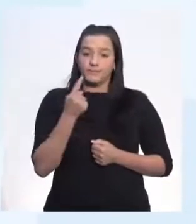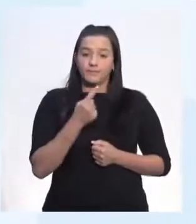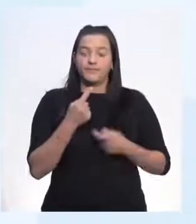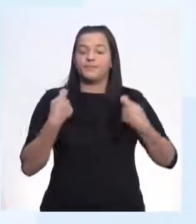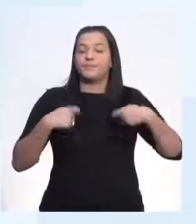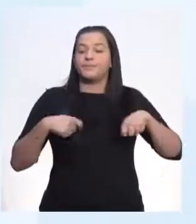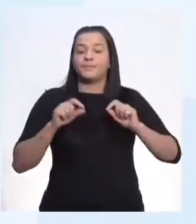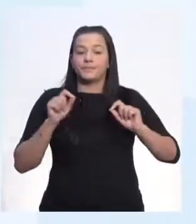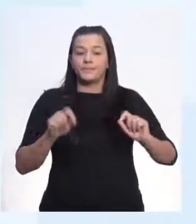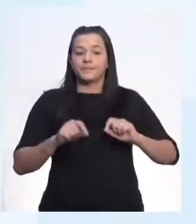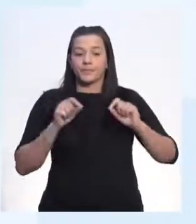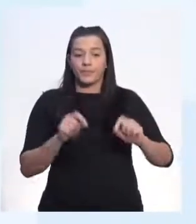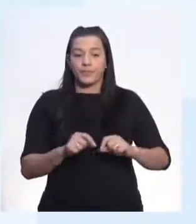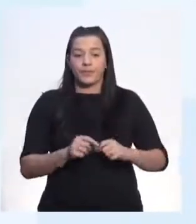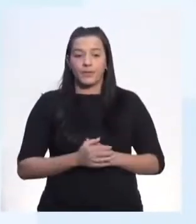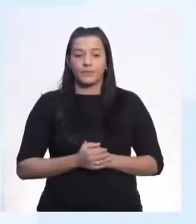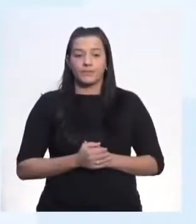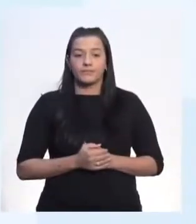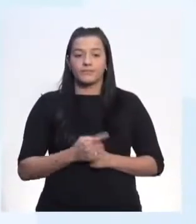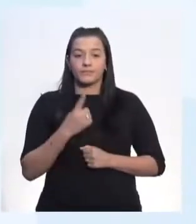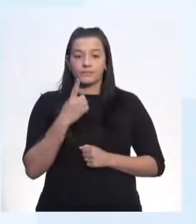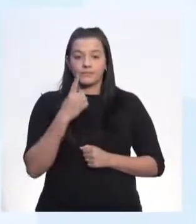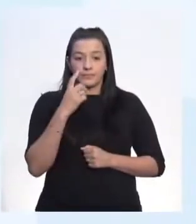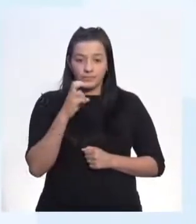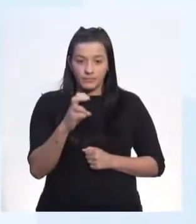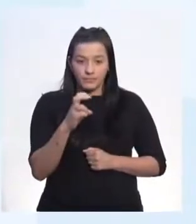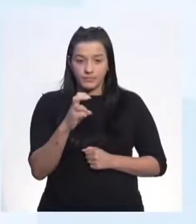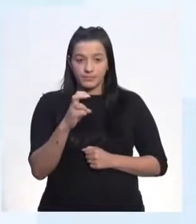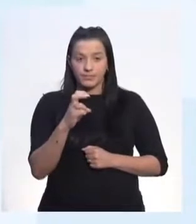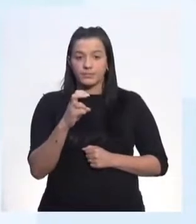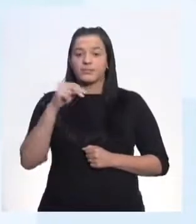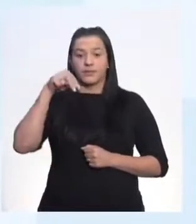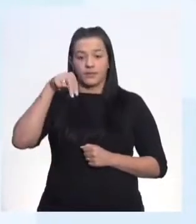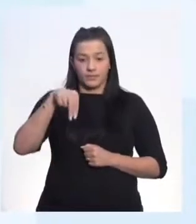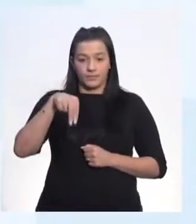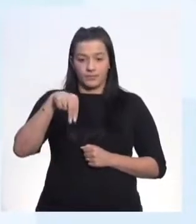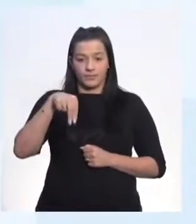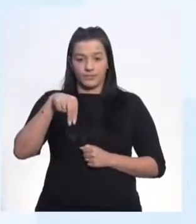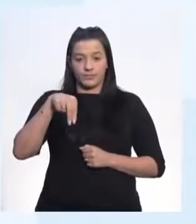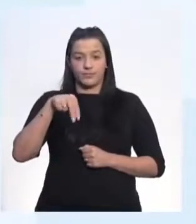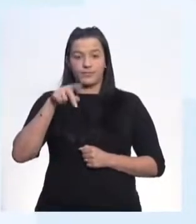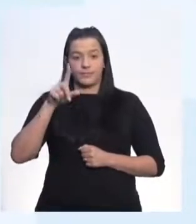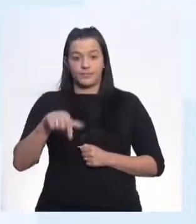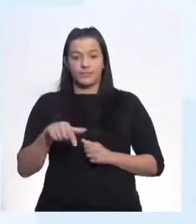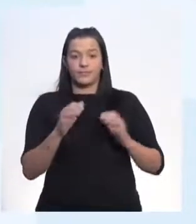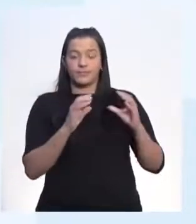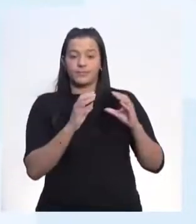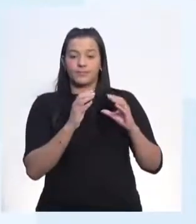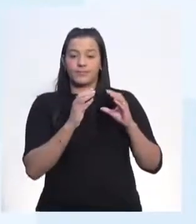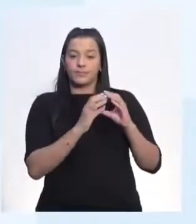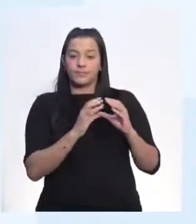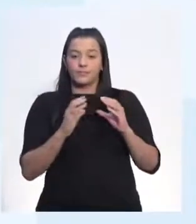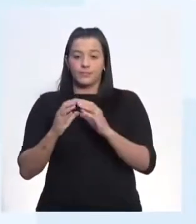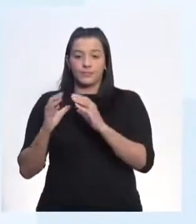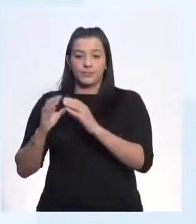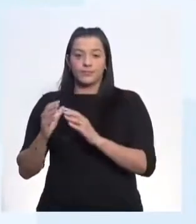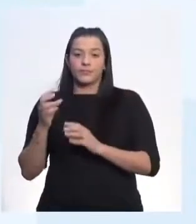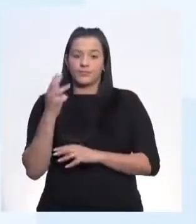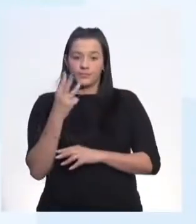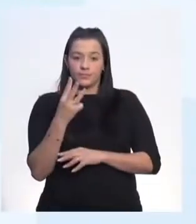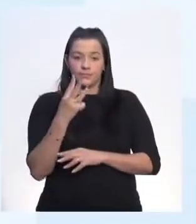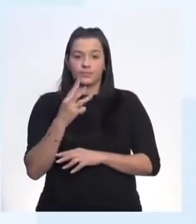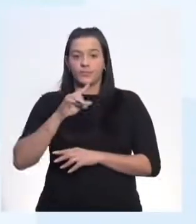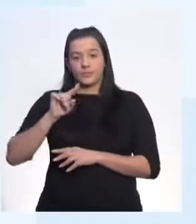fazer? Vamos pegar as 15 bolas, que é o nosso N, e agrupar de 3 em 3, que é o